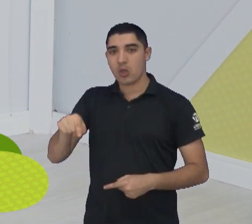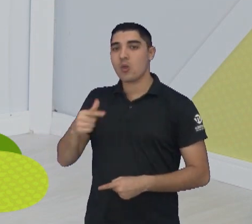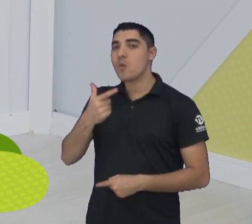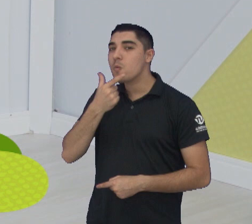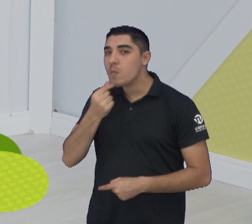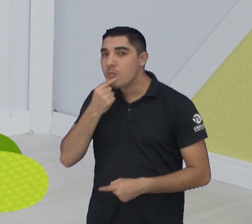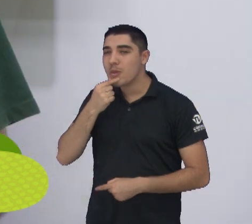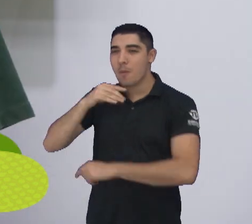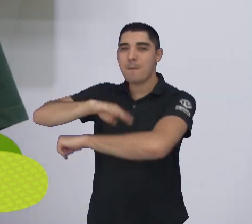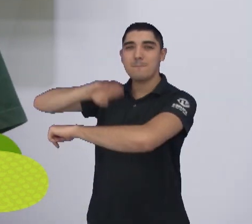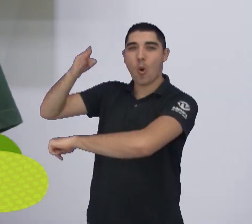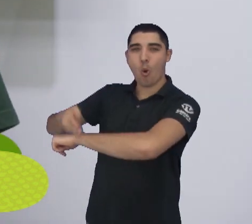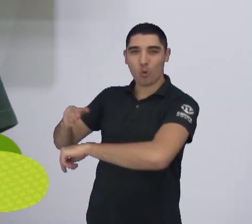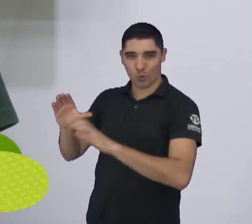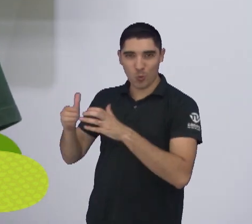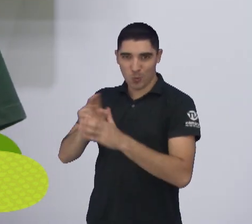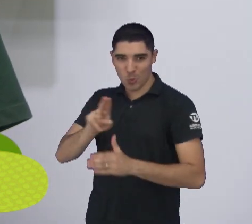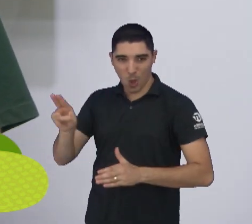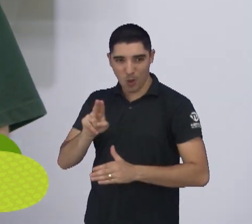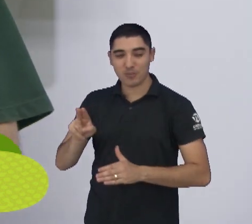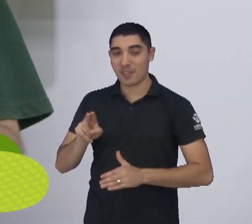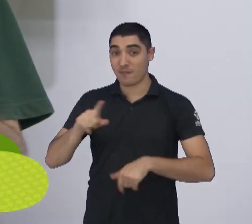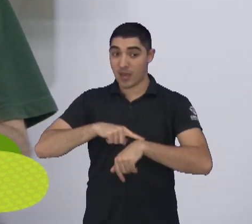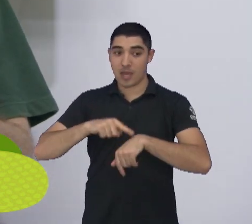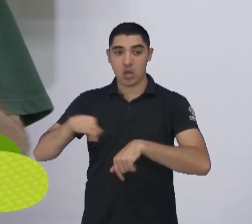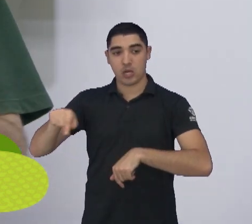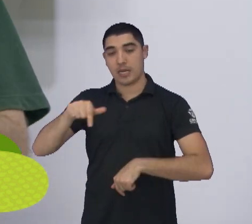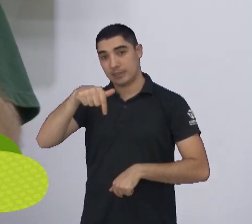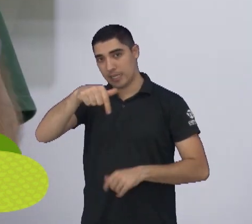Brunão. Muito bacana essa Copa Popular, né? E é